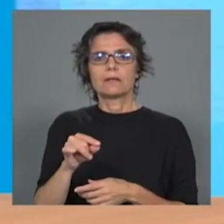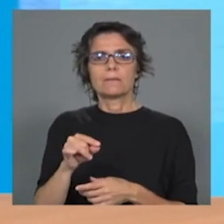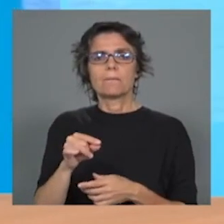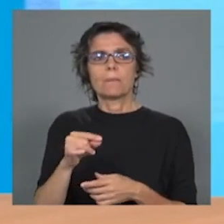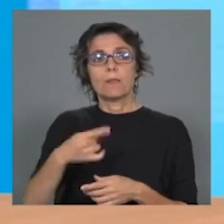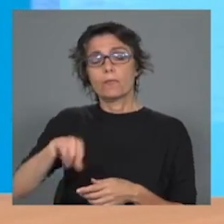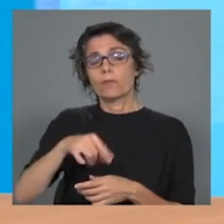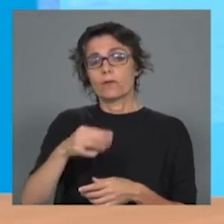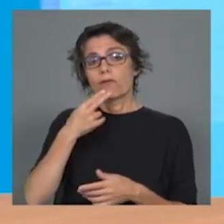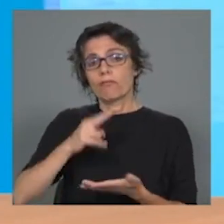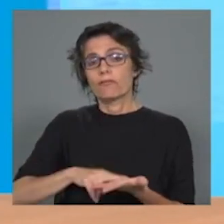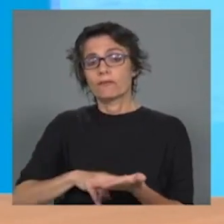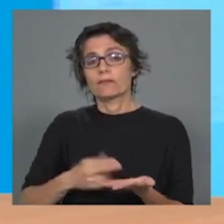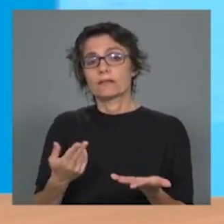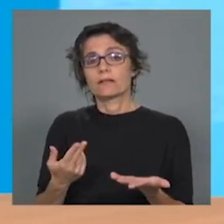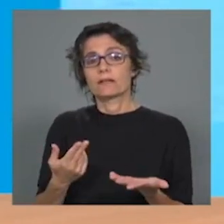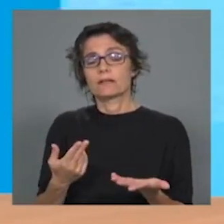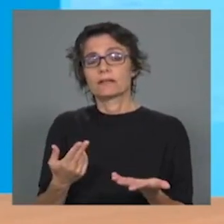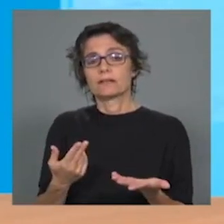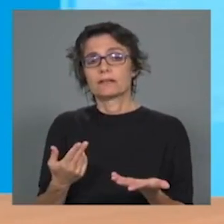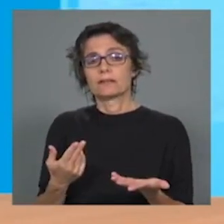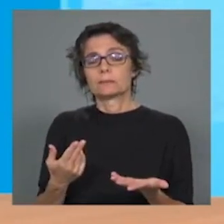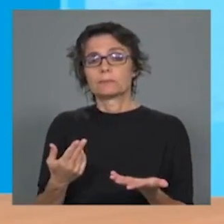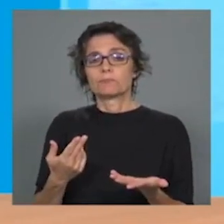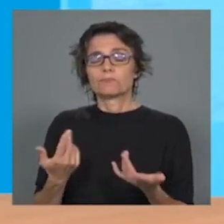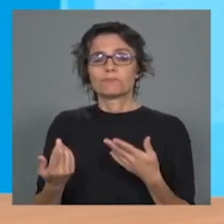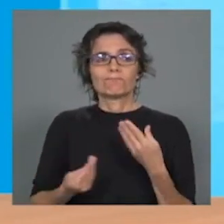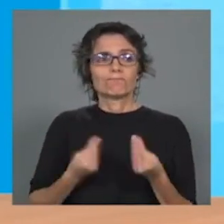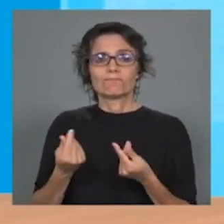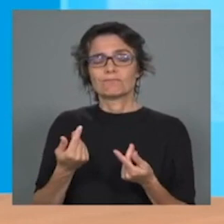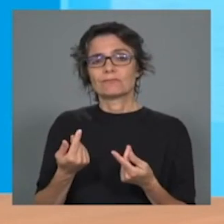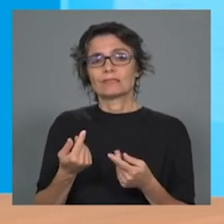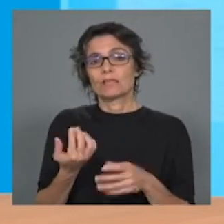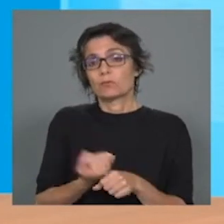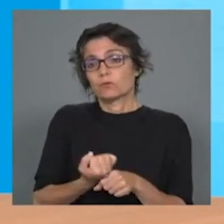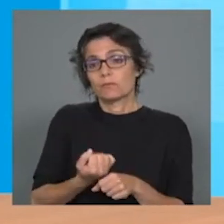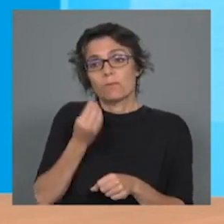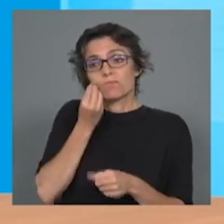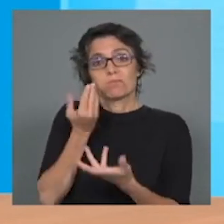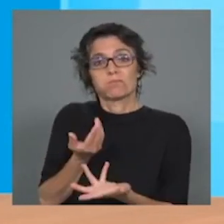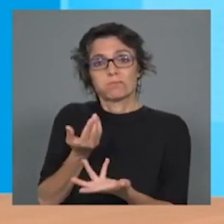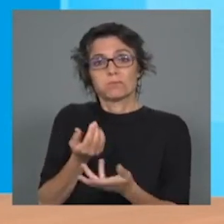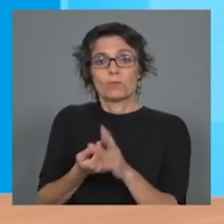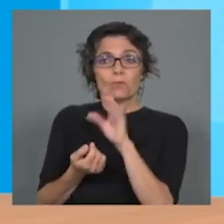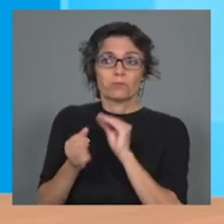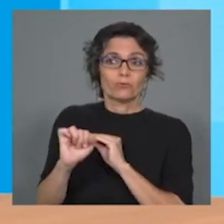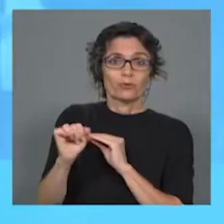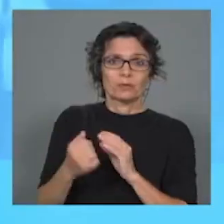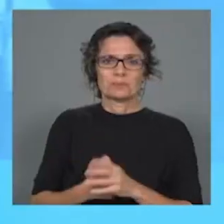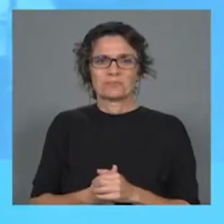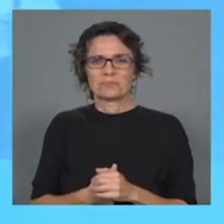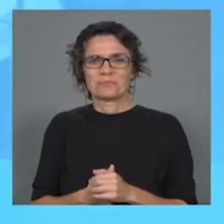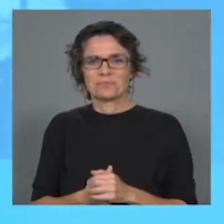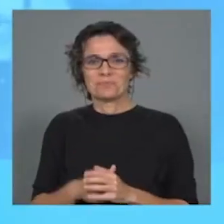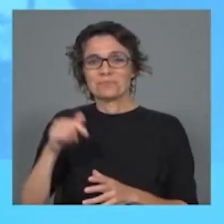estamos de alguma forma, a fazer o nosso trabalho, no fundo. Falamos dos